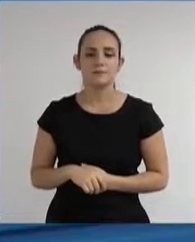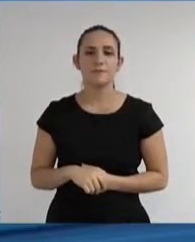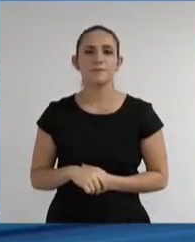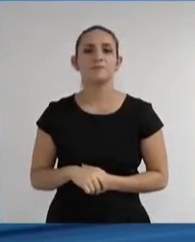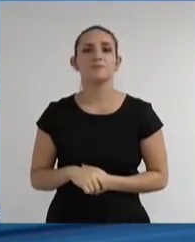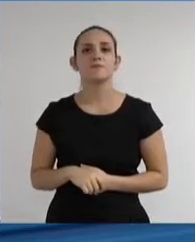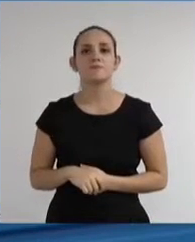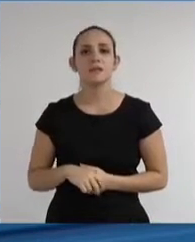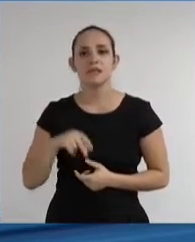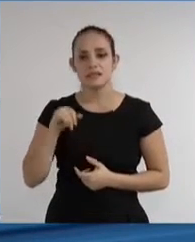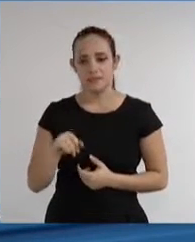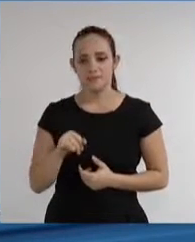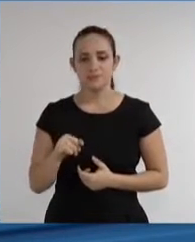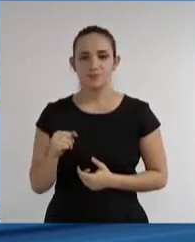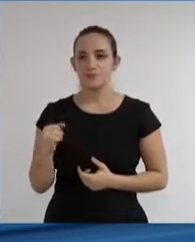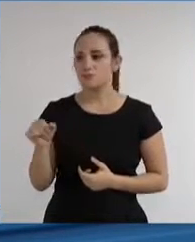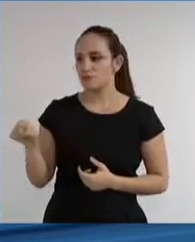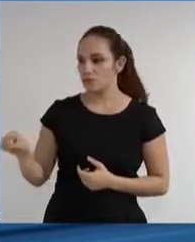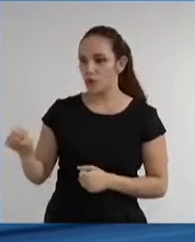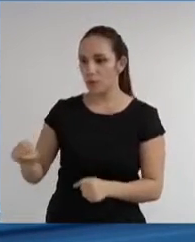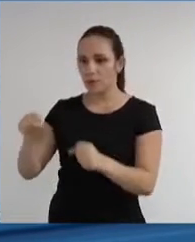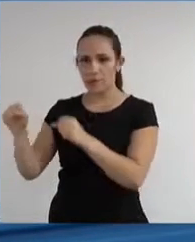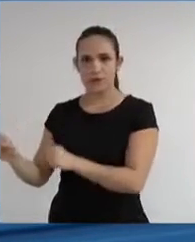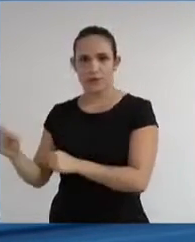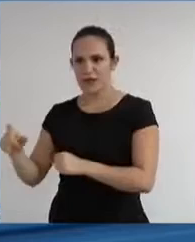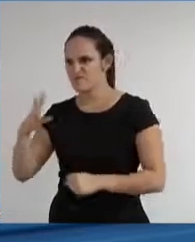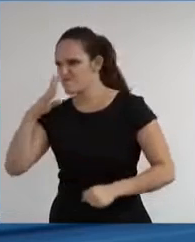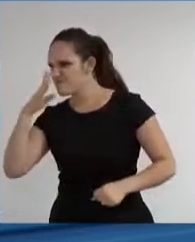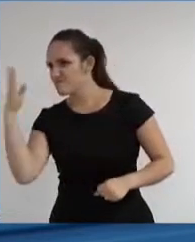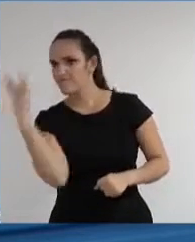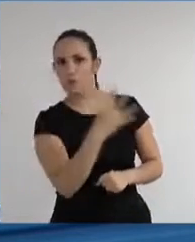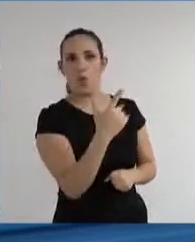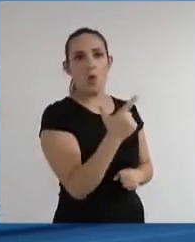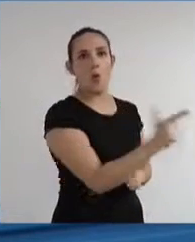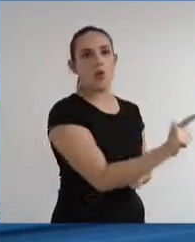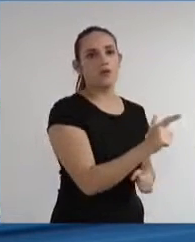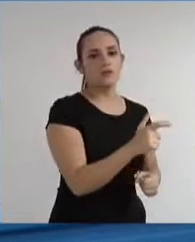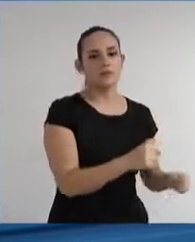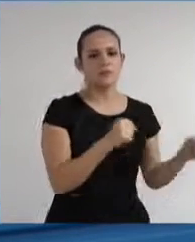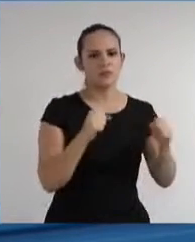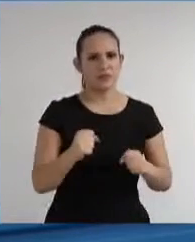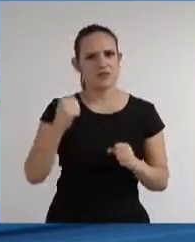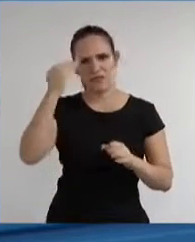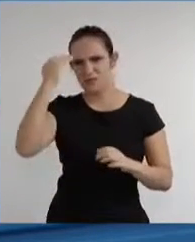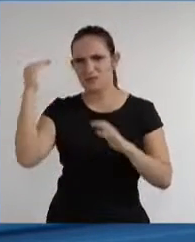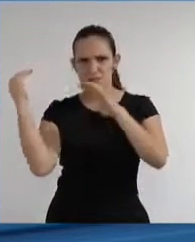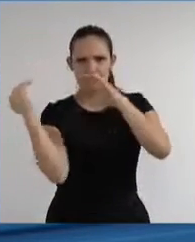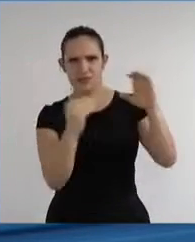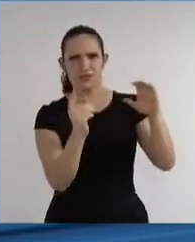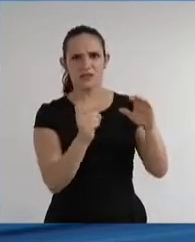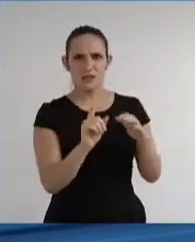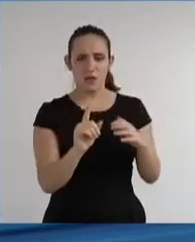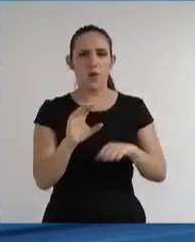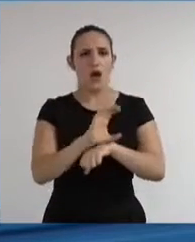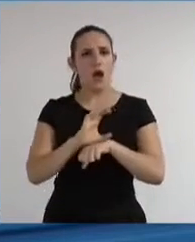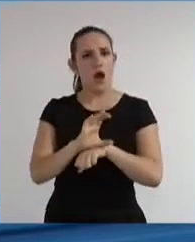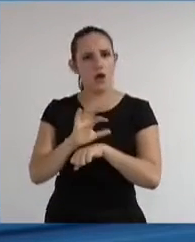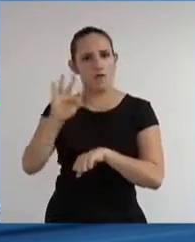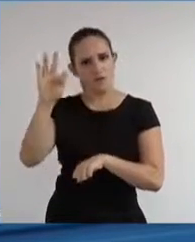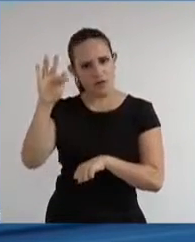Quando um poder interfere no outro sem respeitar a